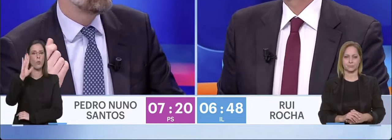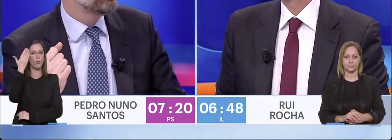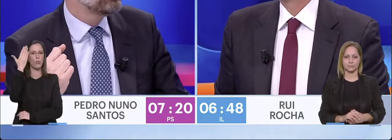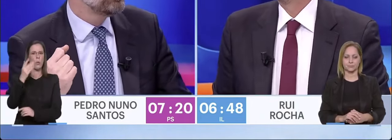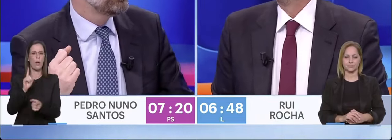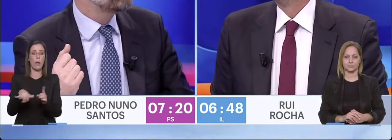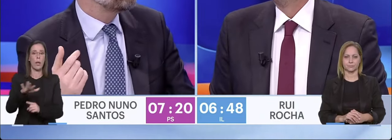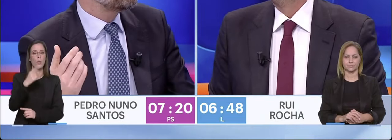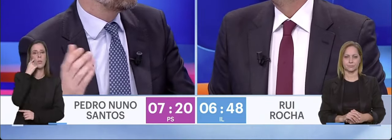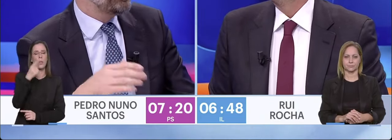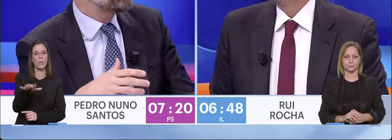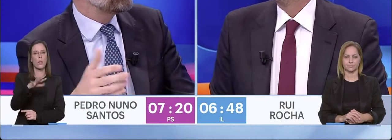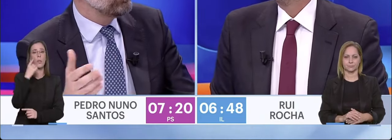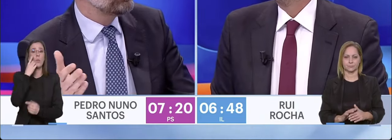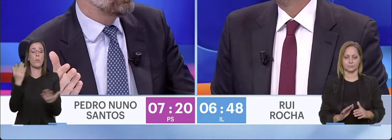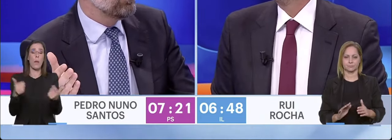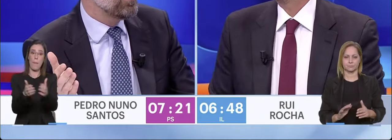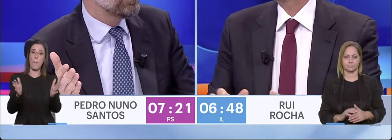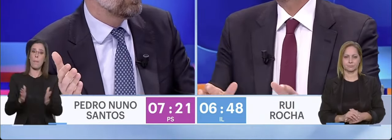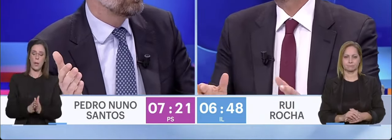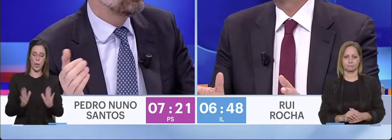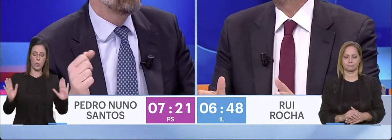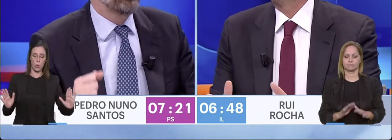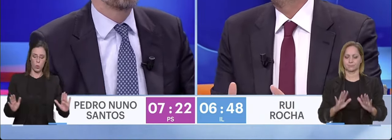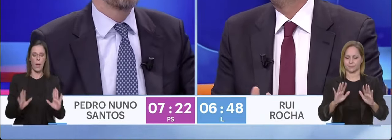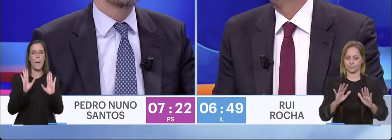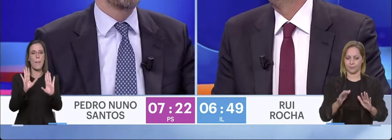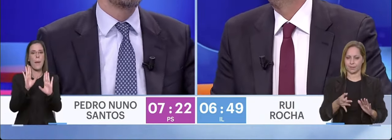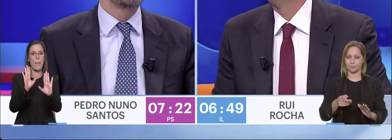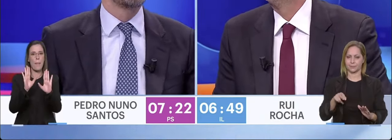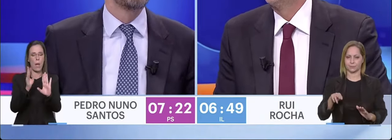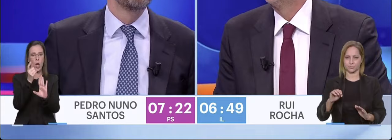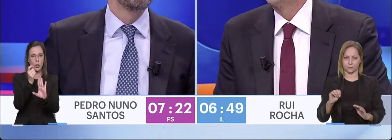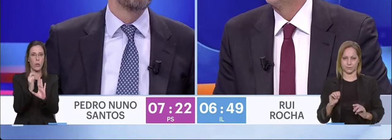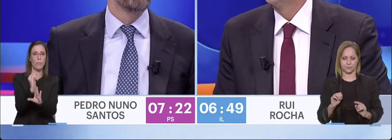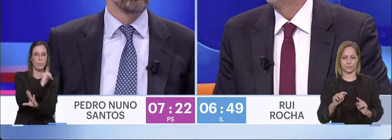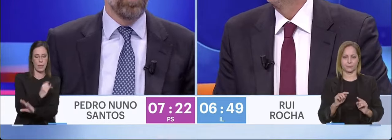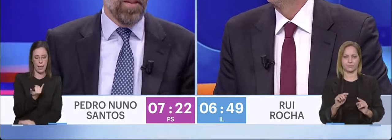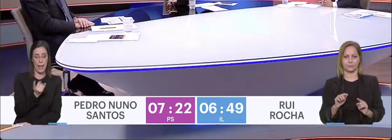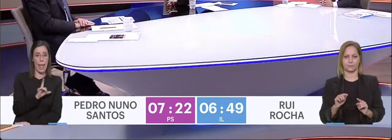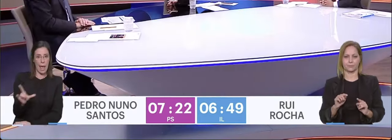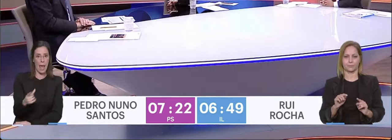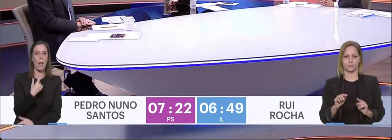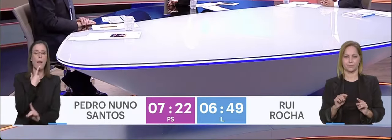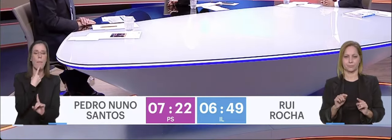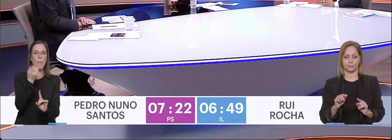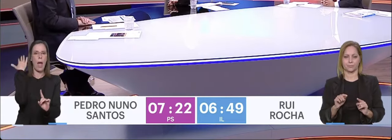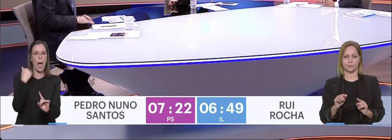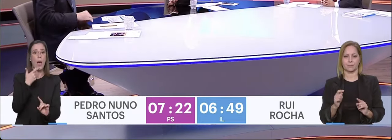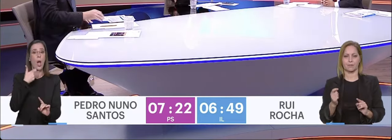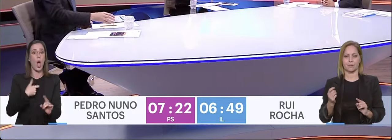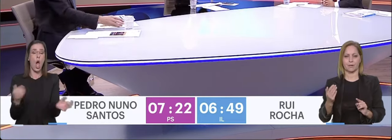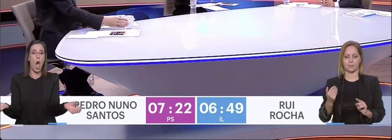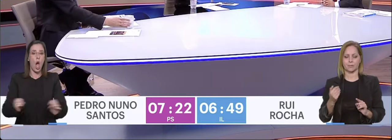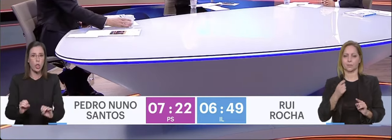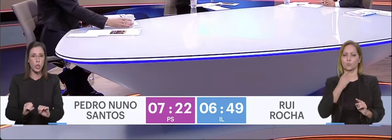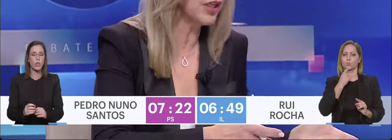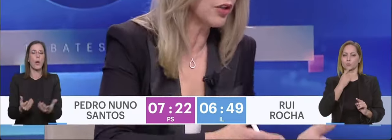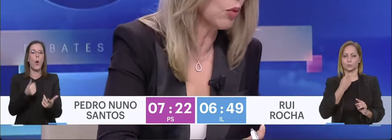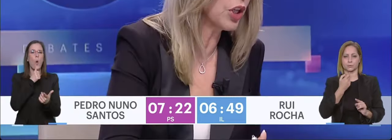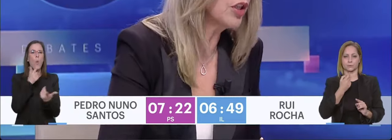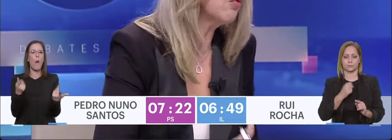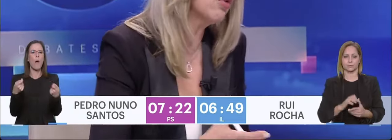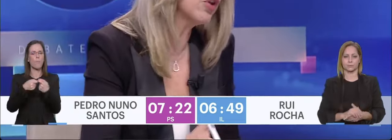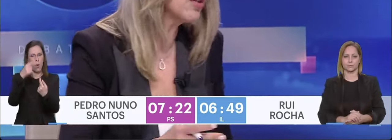circunstâncias especiais P circunstâncias especiais para todos não de deixa-me só passar responder à pergunta que lhe coloquei há pouco e que não me respondeu como é que